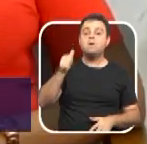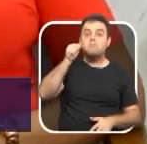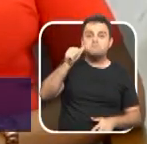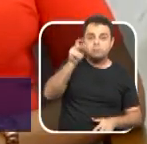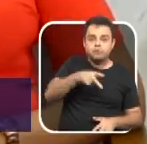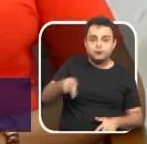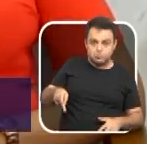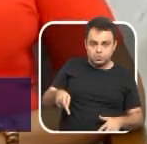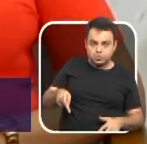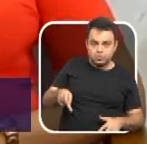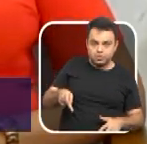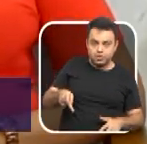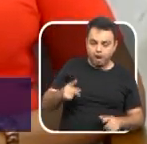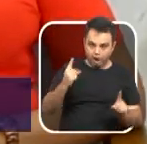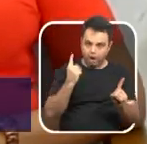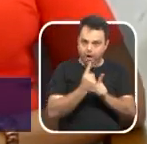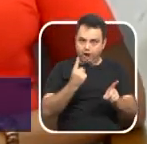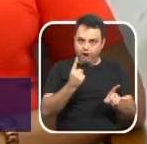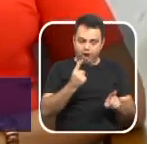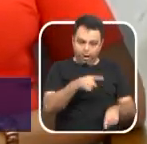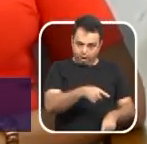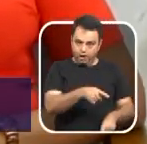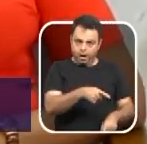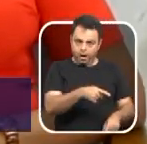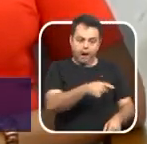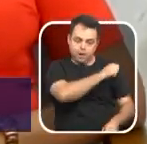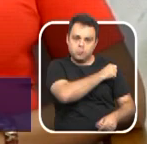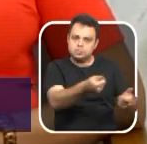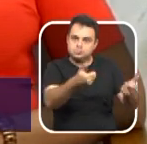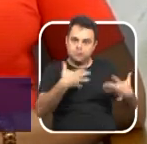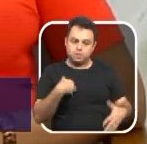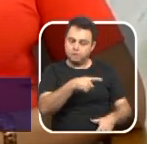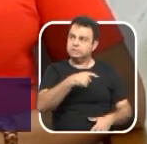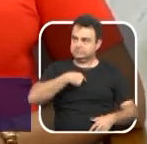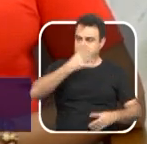descobertos. Quer dizer, a criança, ela falou, não,